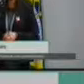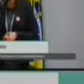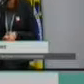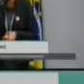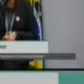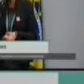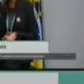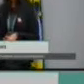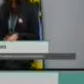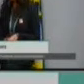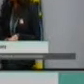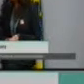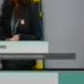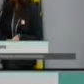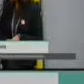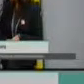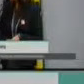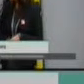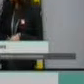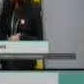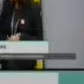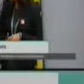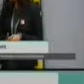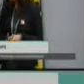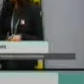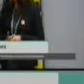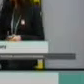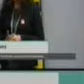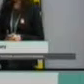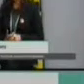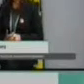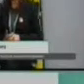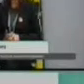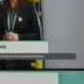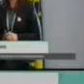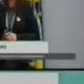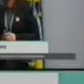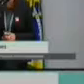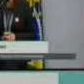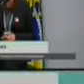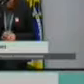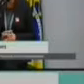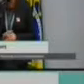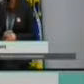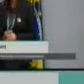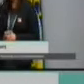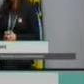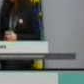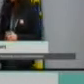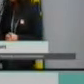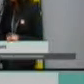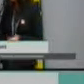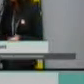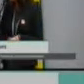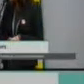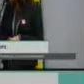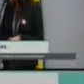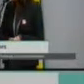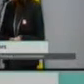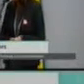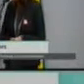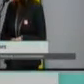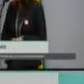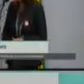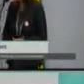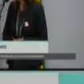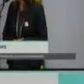os técnicos da alta complexidade, doutor Francisco, do Ministério da Saúde, e todas as entidades que atuam